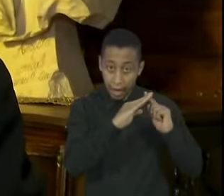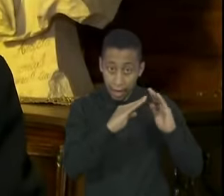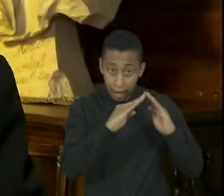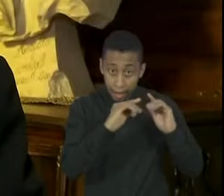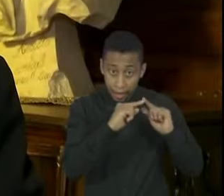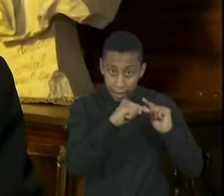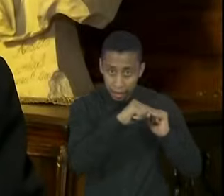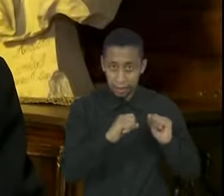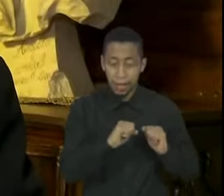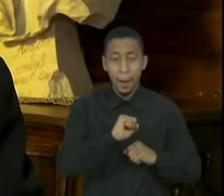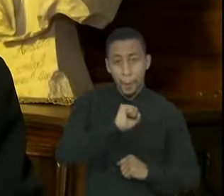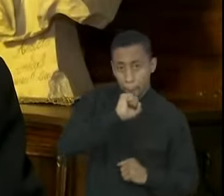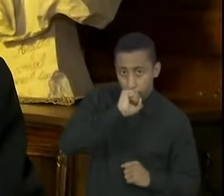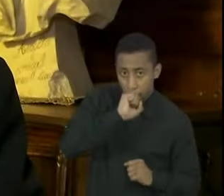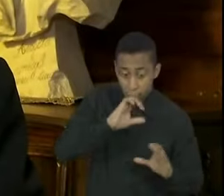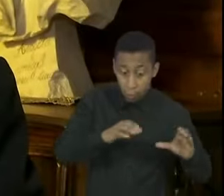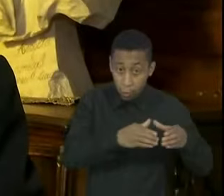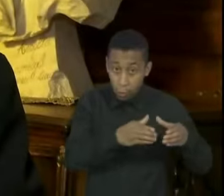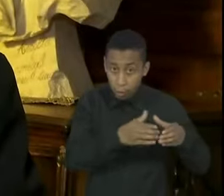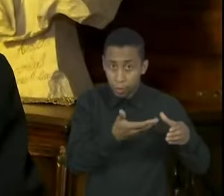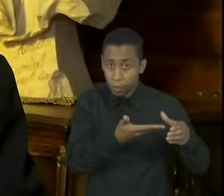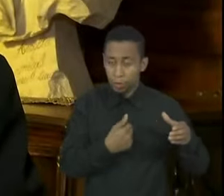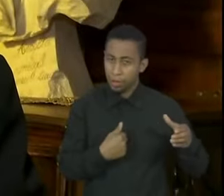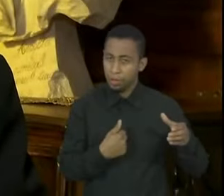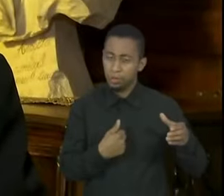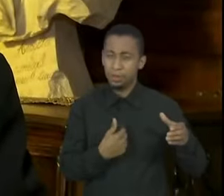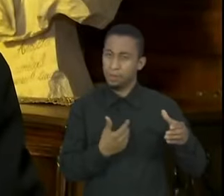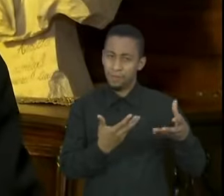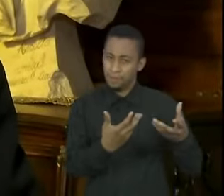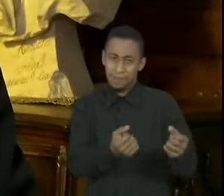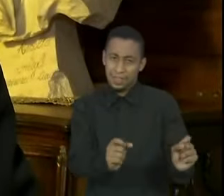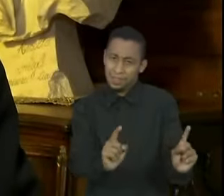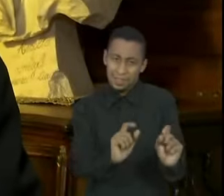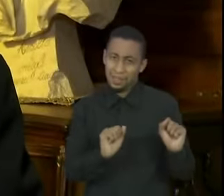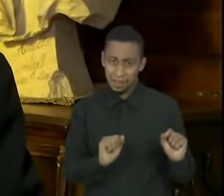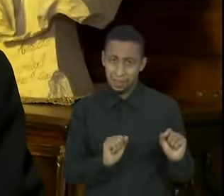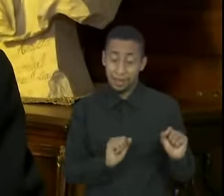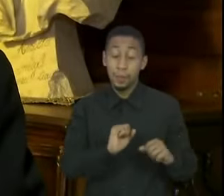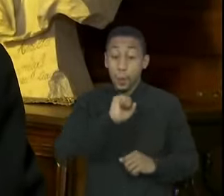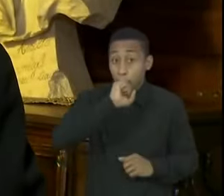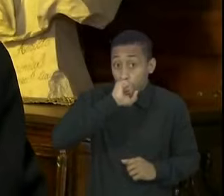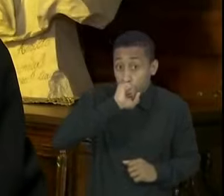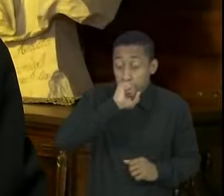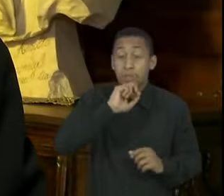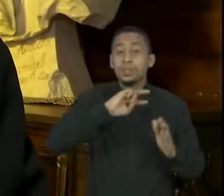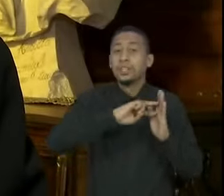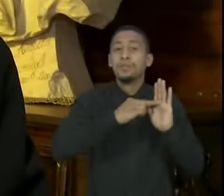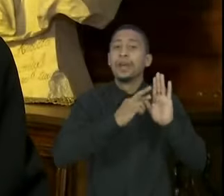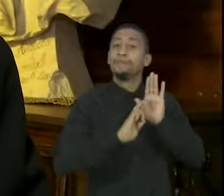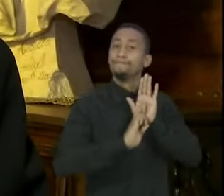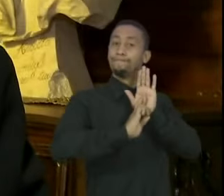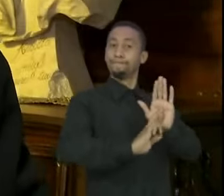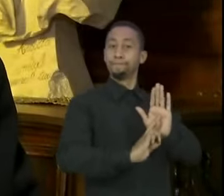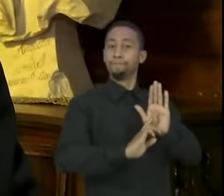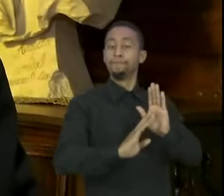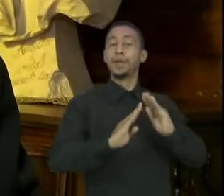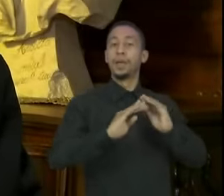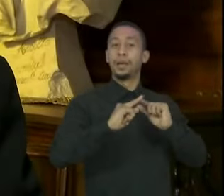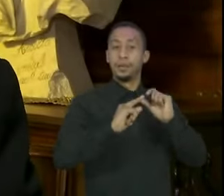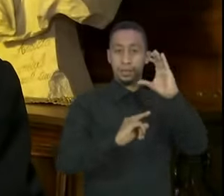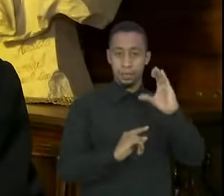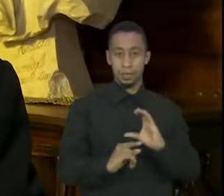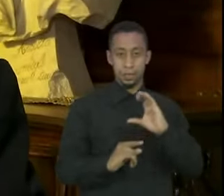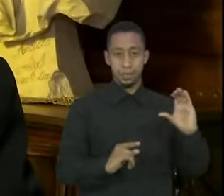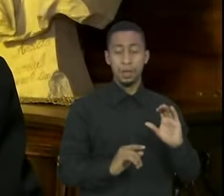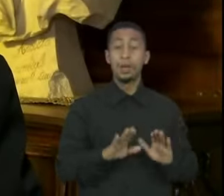dos bispos eu tenho certeza que não os bichos representam a igreja o clero bem que haja